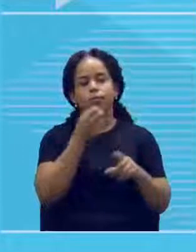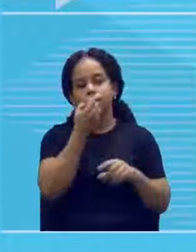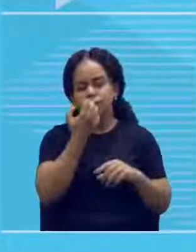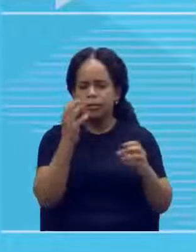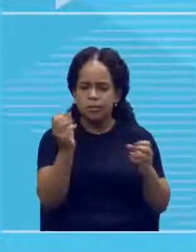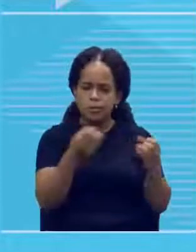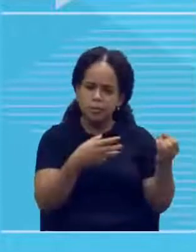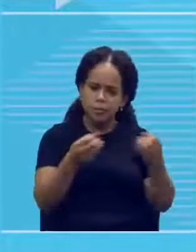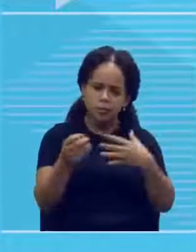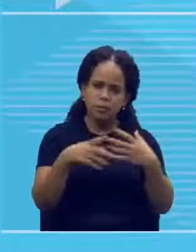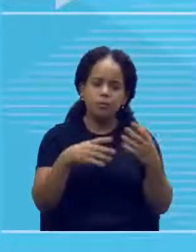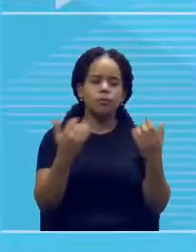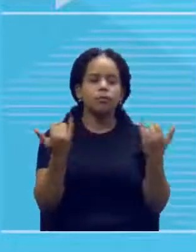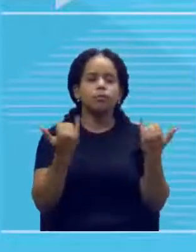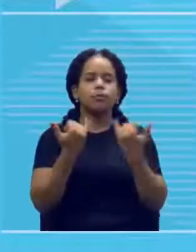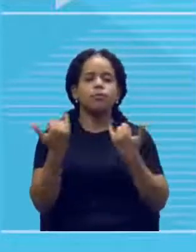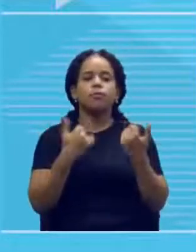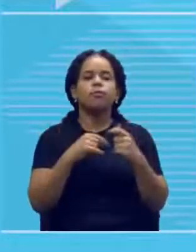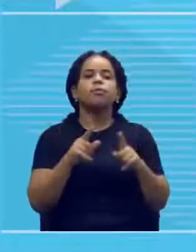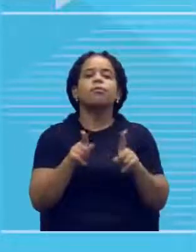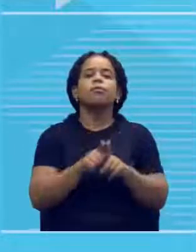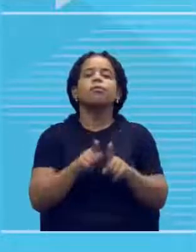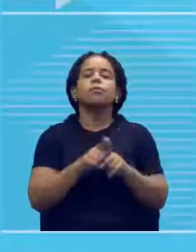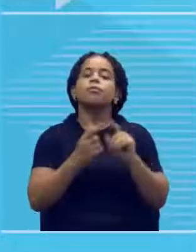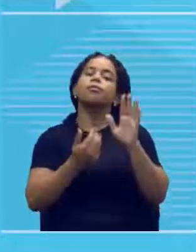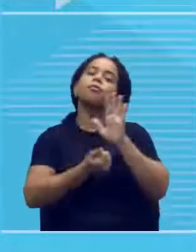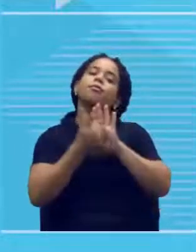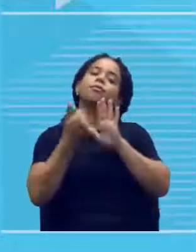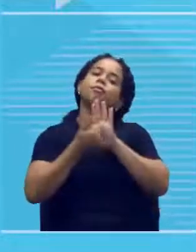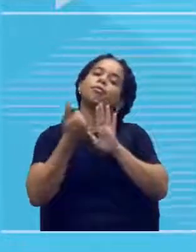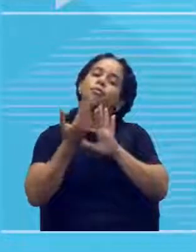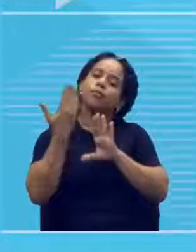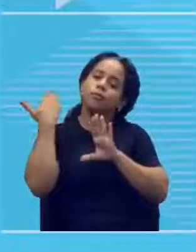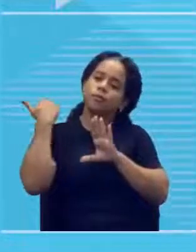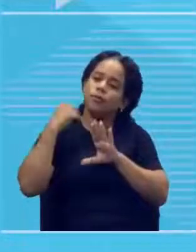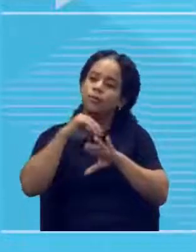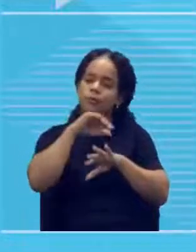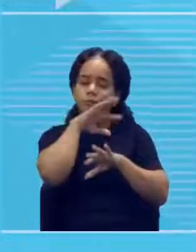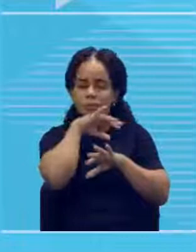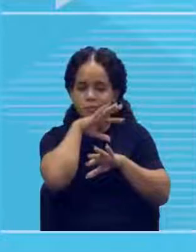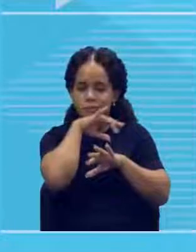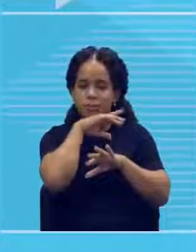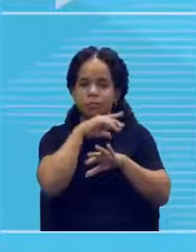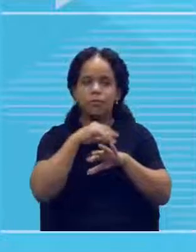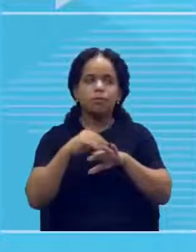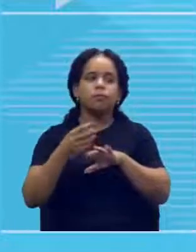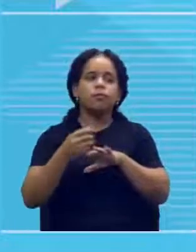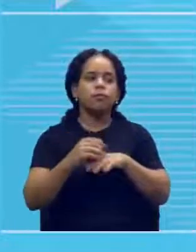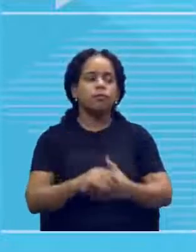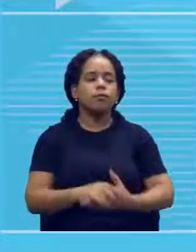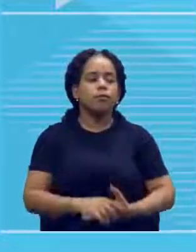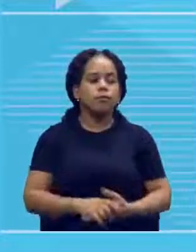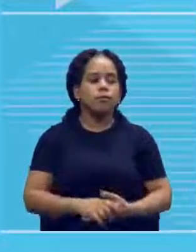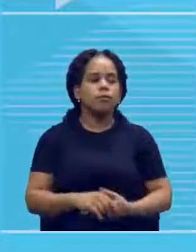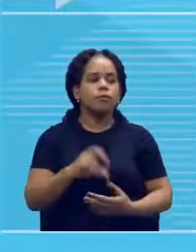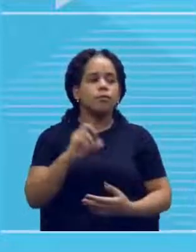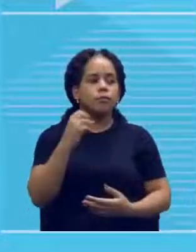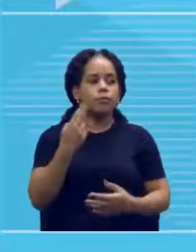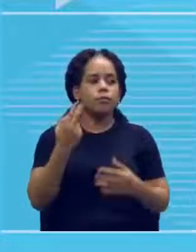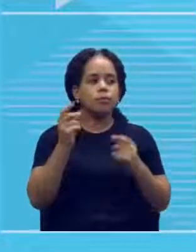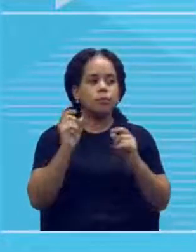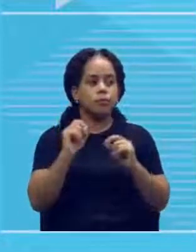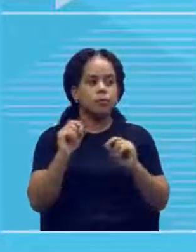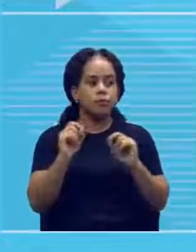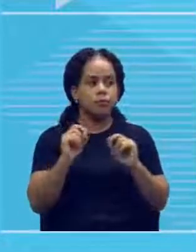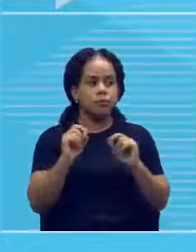novas, que se apaguem as coisas velhas, que acabem, né, que passem as coisas velhas. Ou então eles gostam de